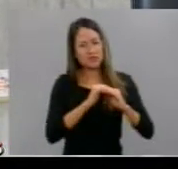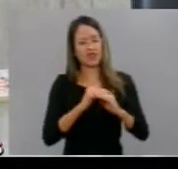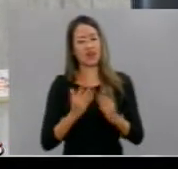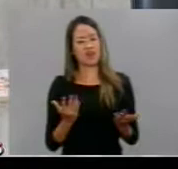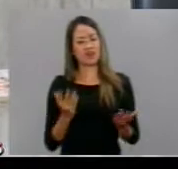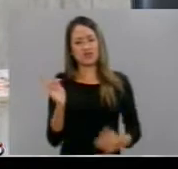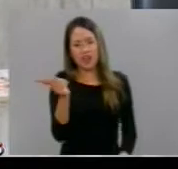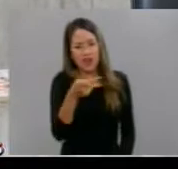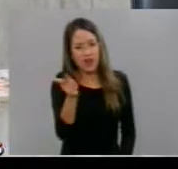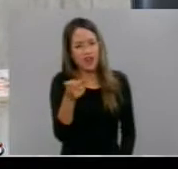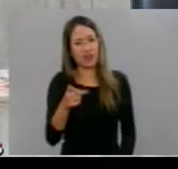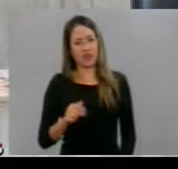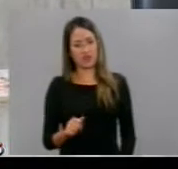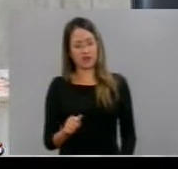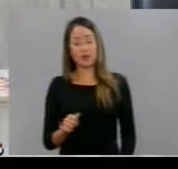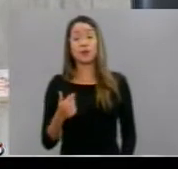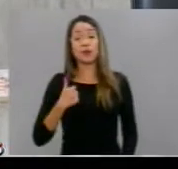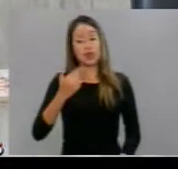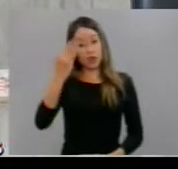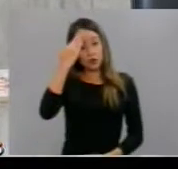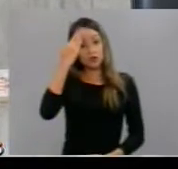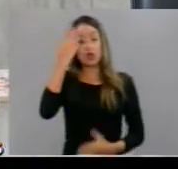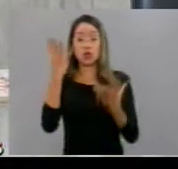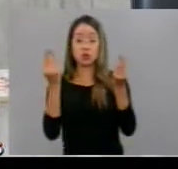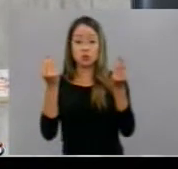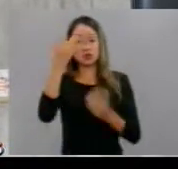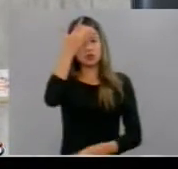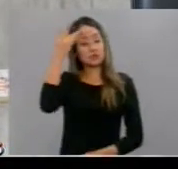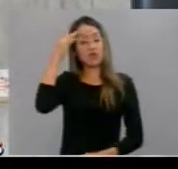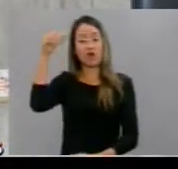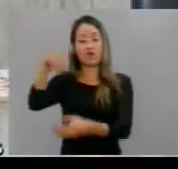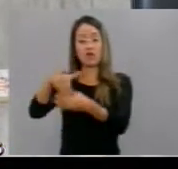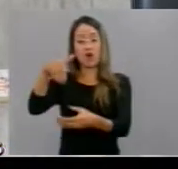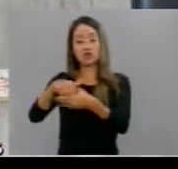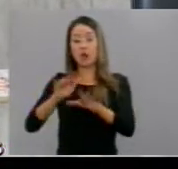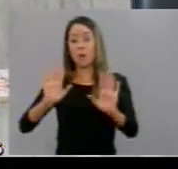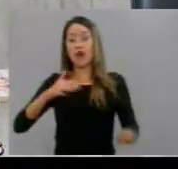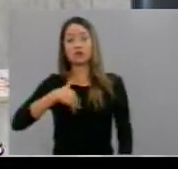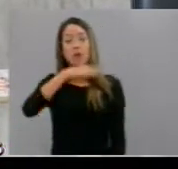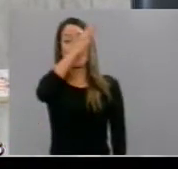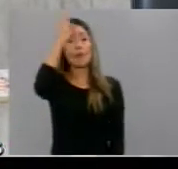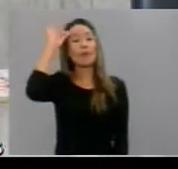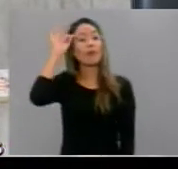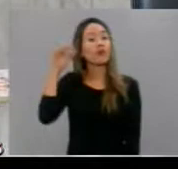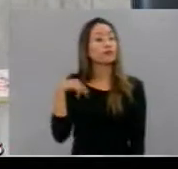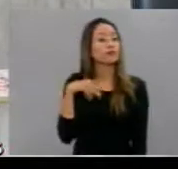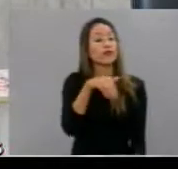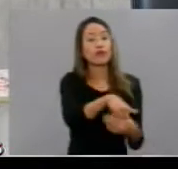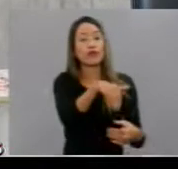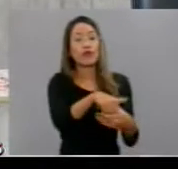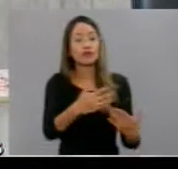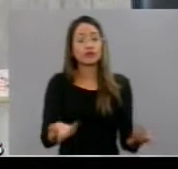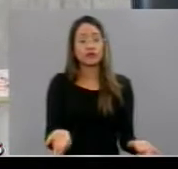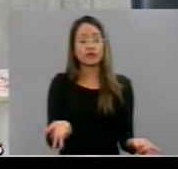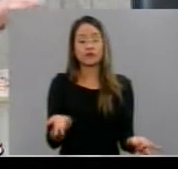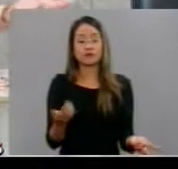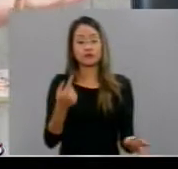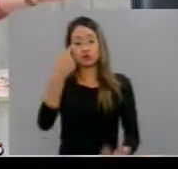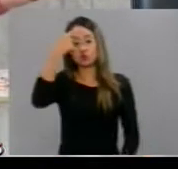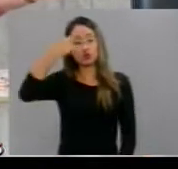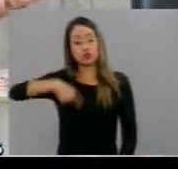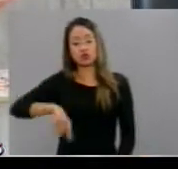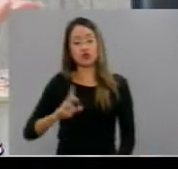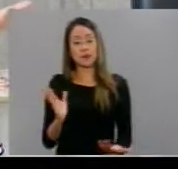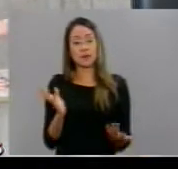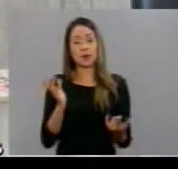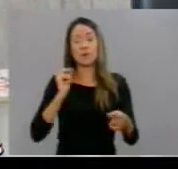extremamente injusto e entendo que muita gente votou sem saber, houve uma renovação, mas sem saber o que realmente,